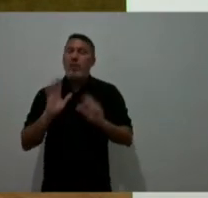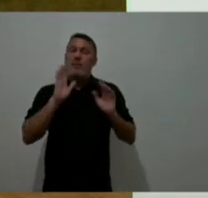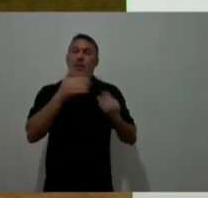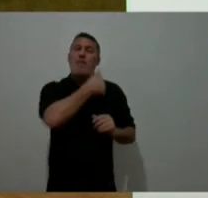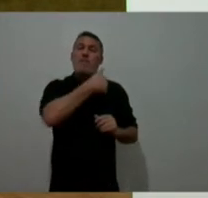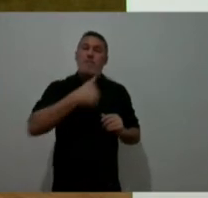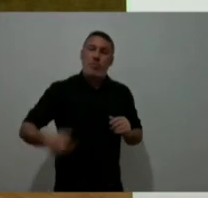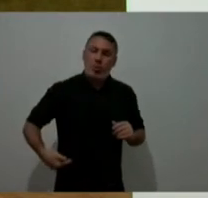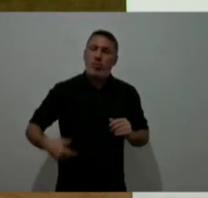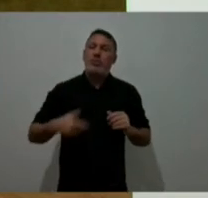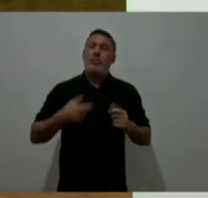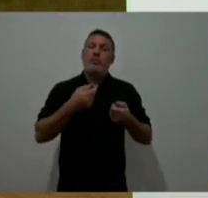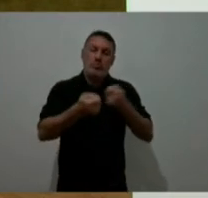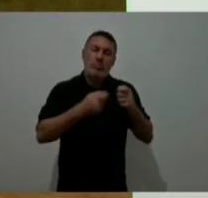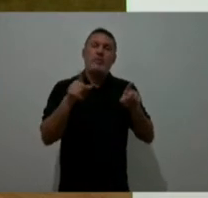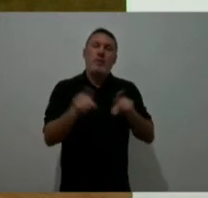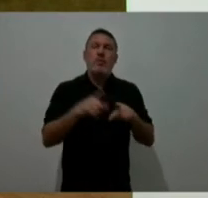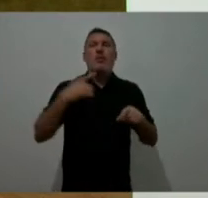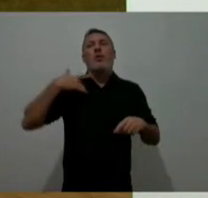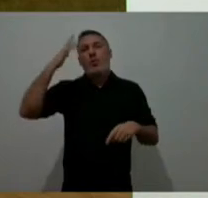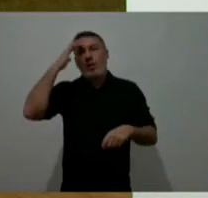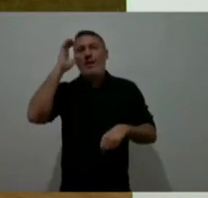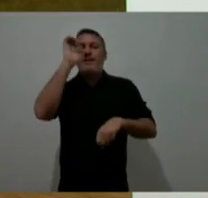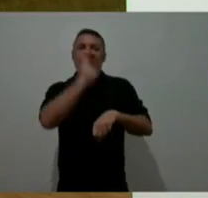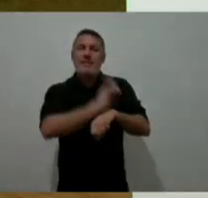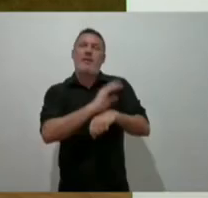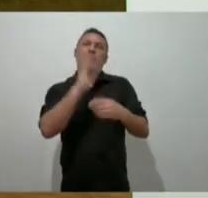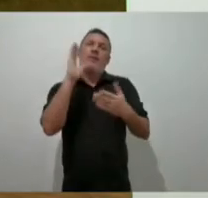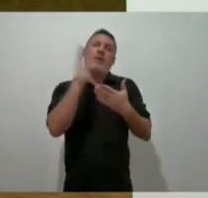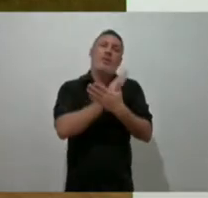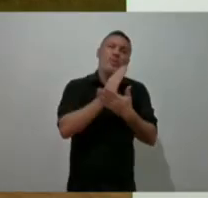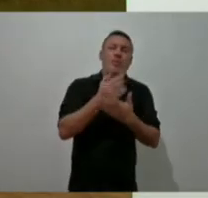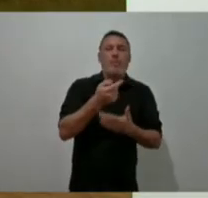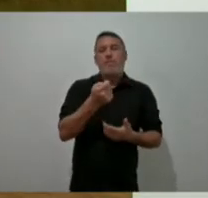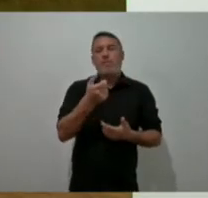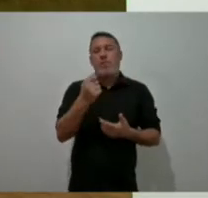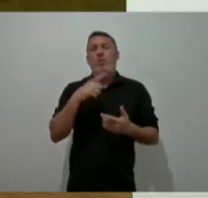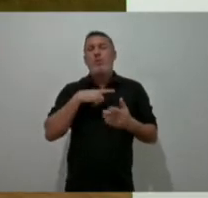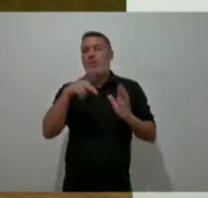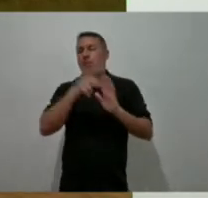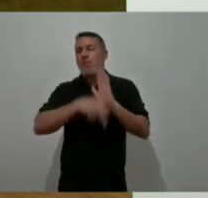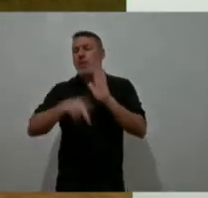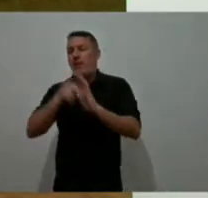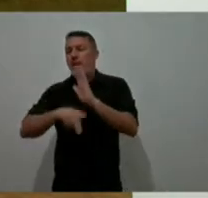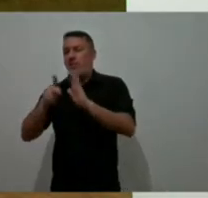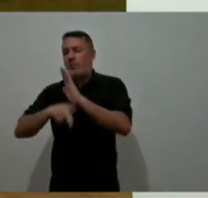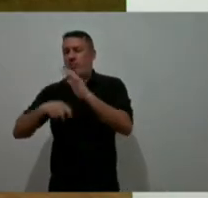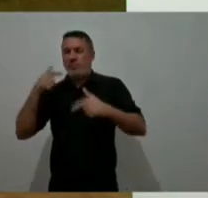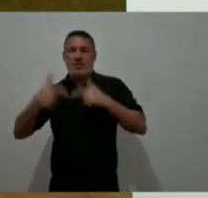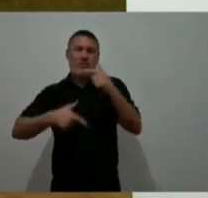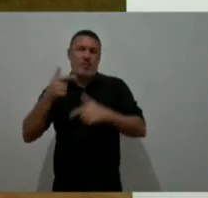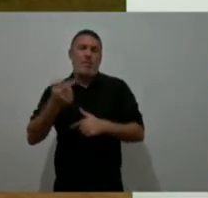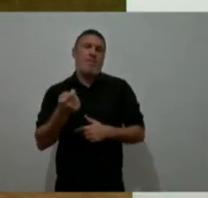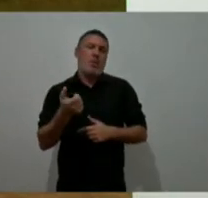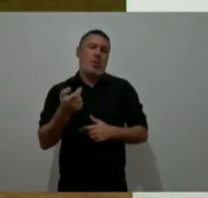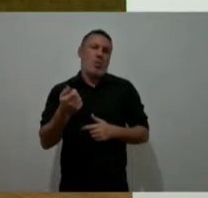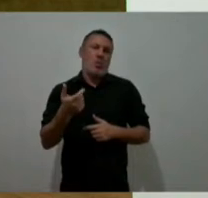que os estados ainda, poucos estados, têm um plano de execução ESG, um plano de execução dessas medidas, um